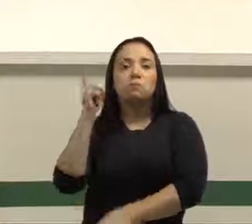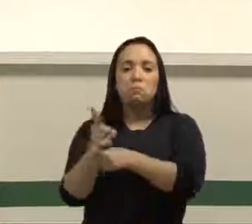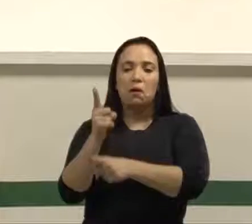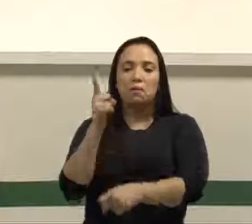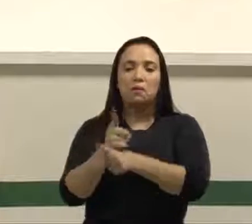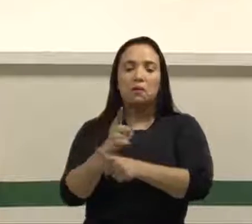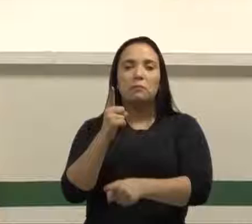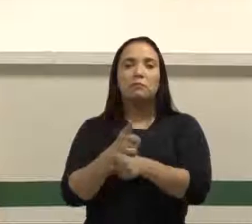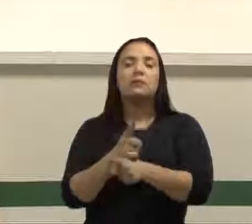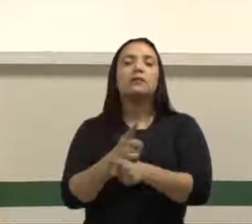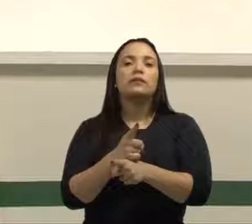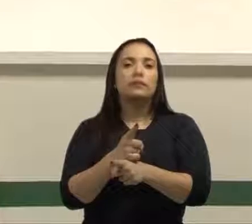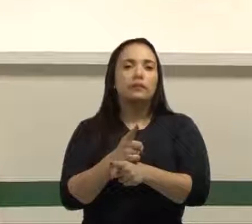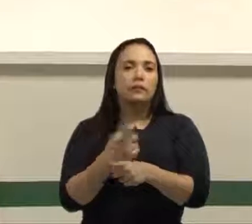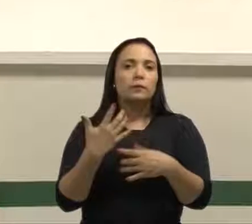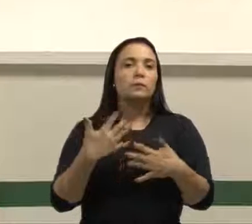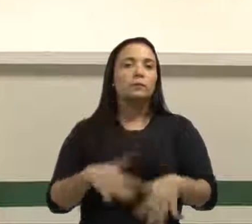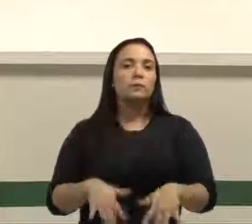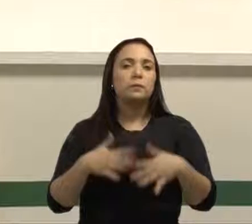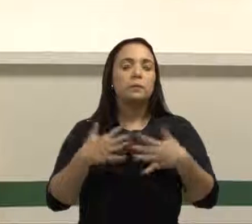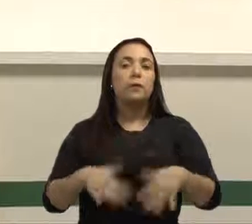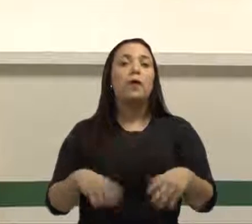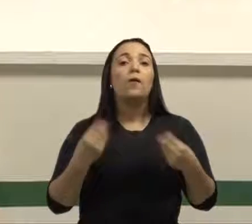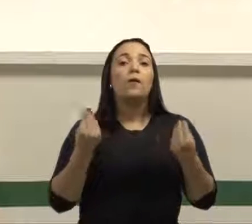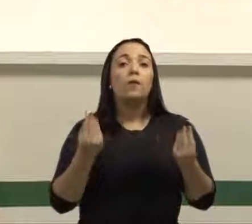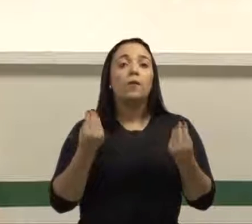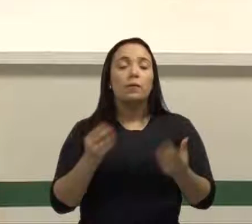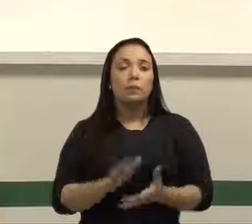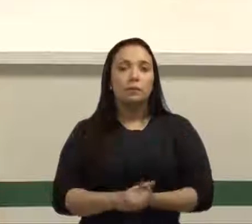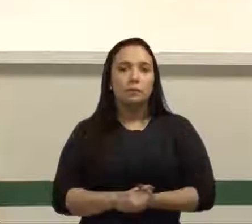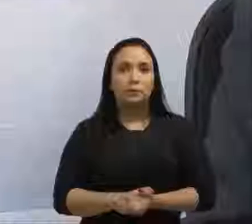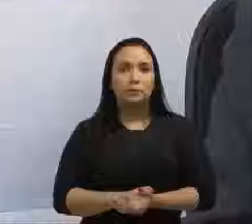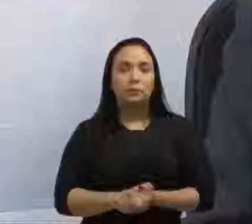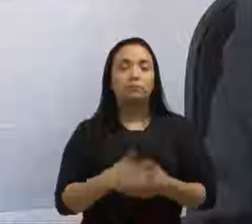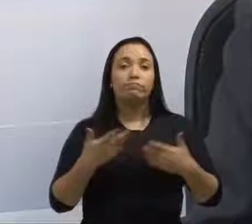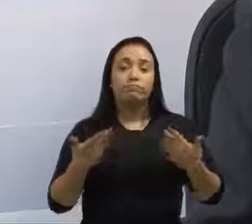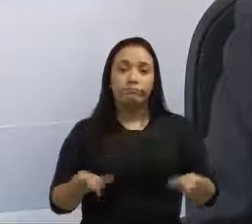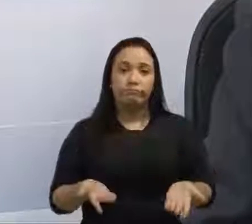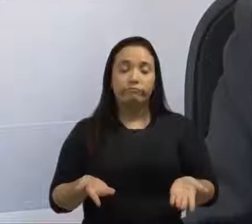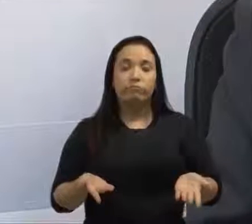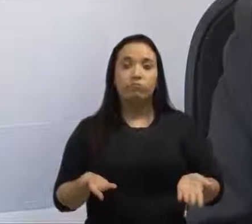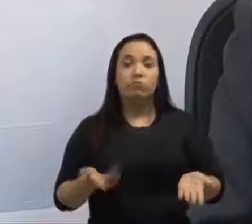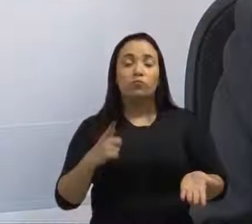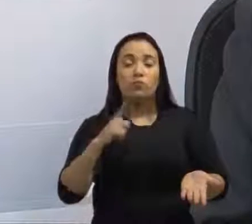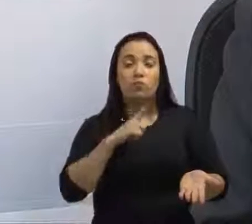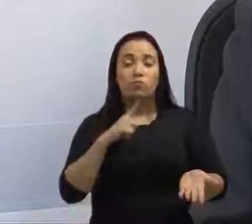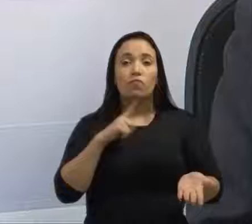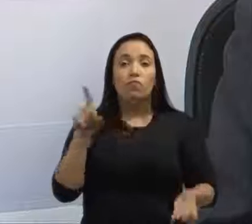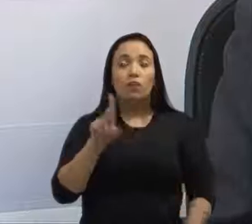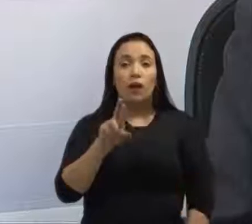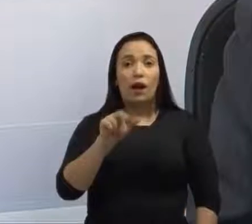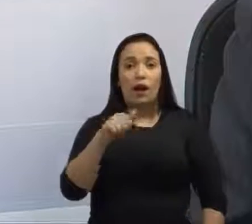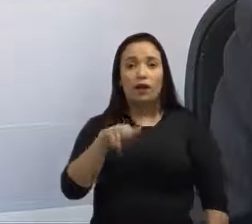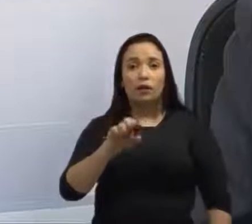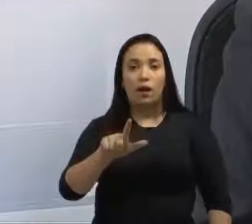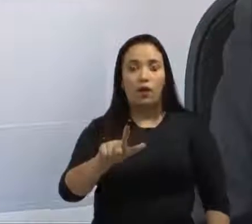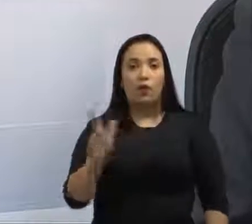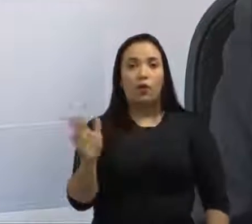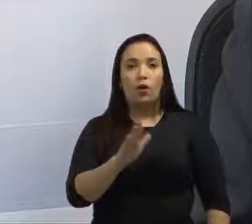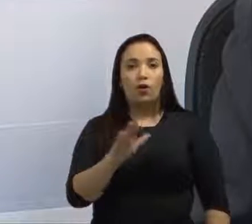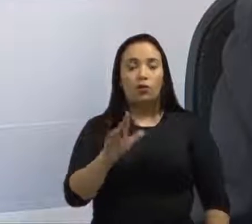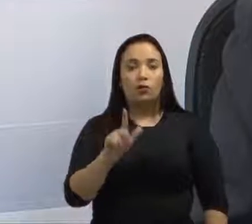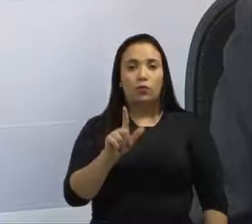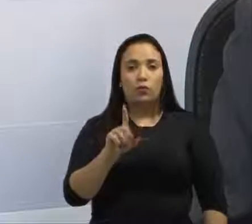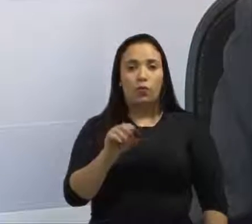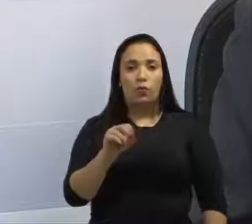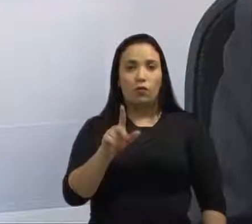extrato que não era para aparecer, como é que vai justificar, Luiz? Mais uma vez, indiscutivelmente, o papel da Raquel Dodge foi importante, né?